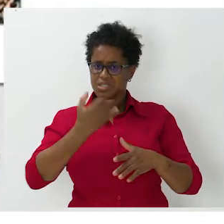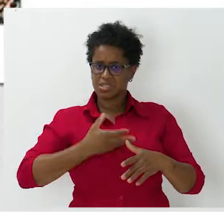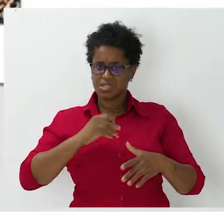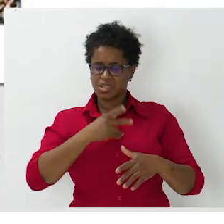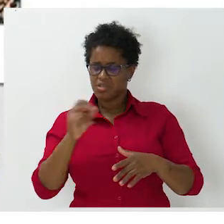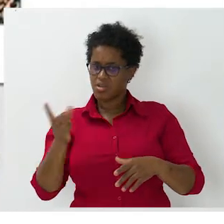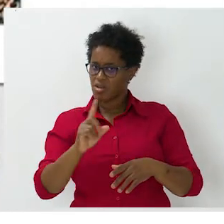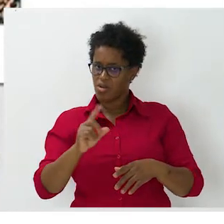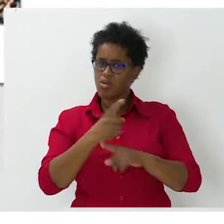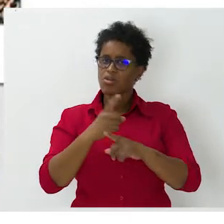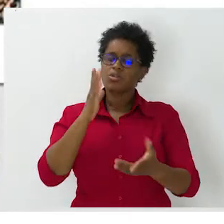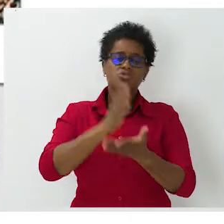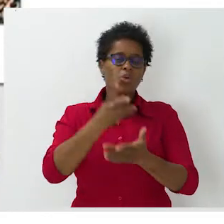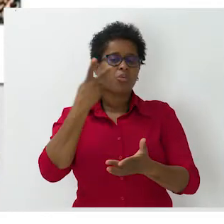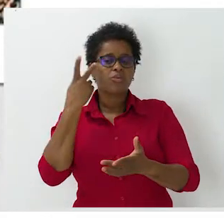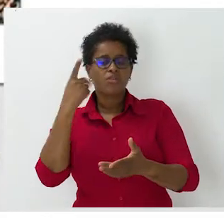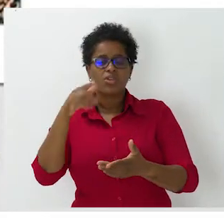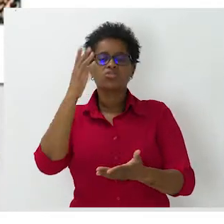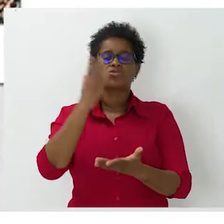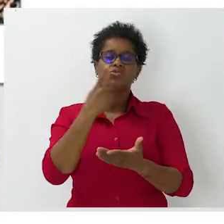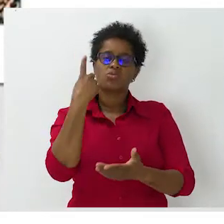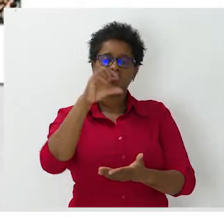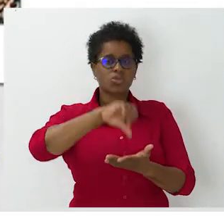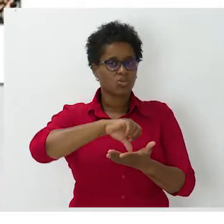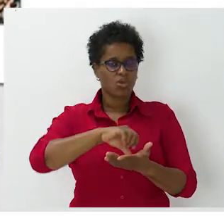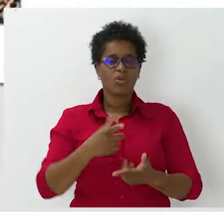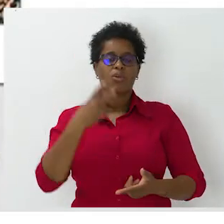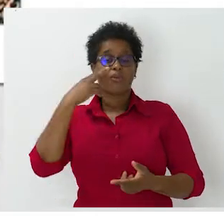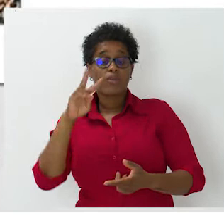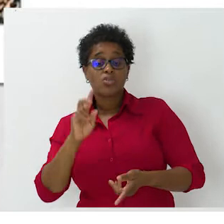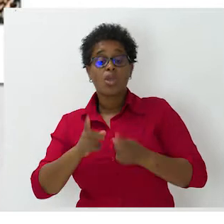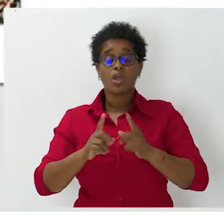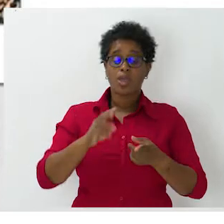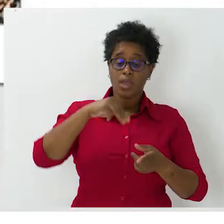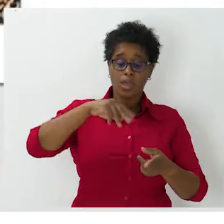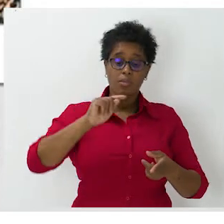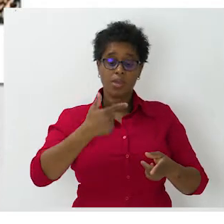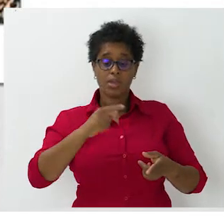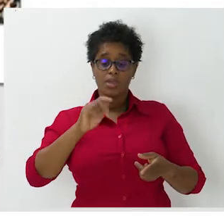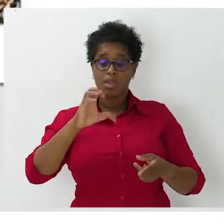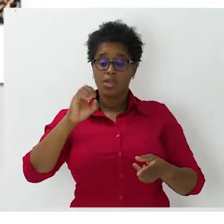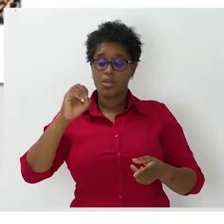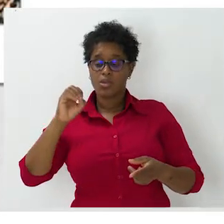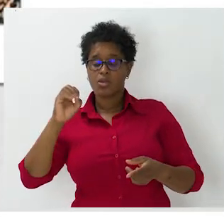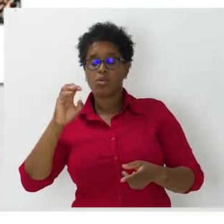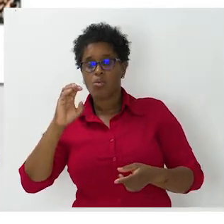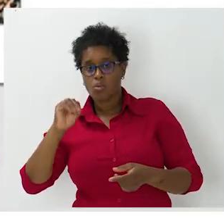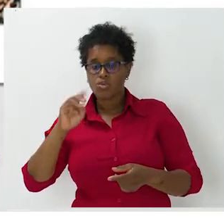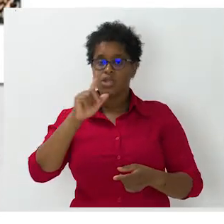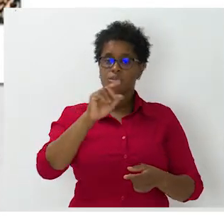por habitar num certo território, visto que metecos e